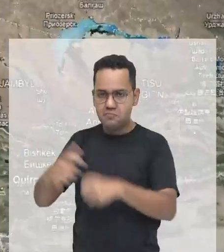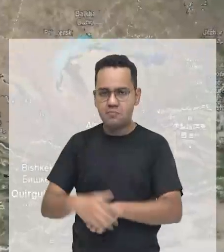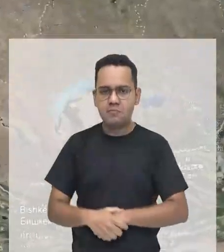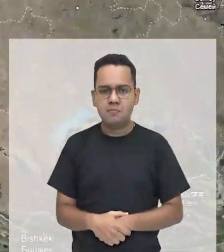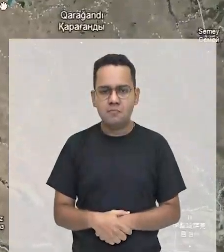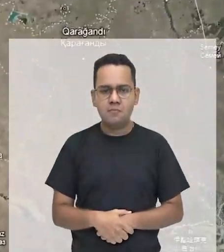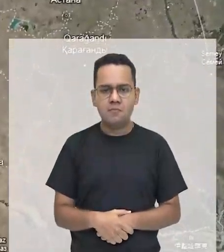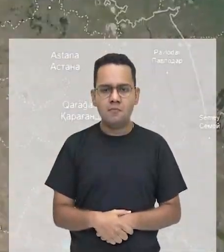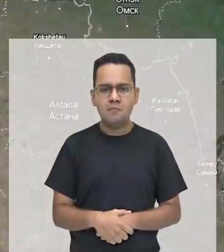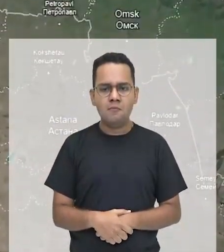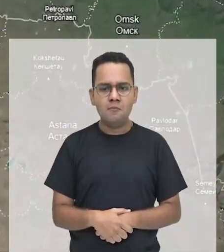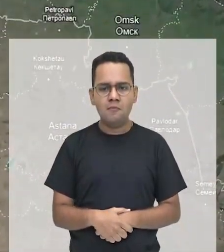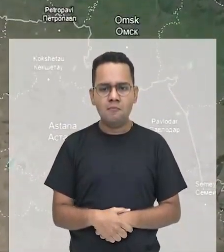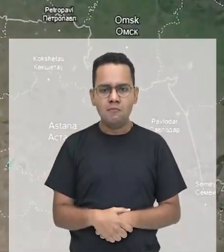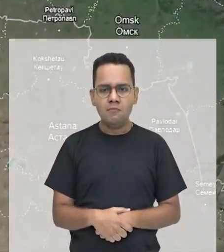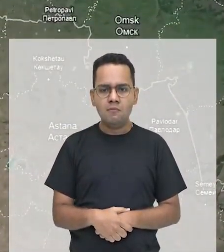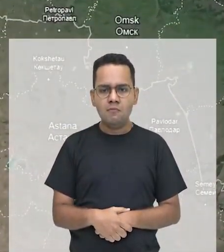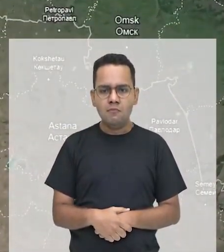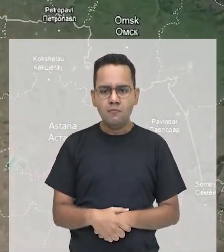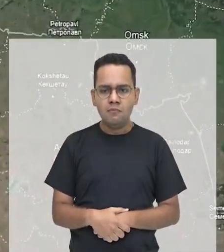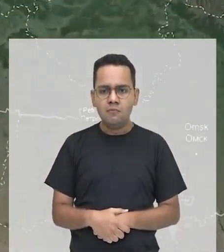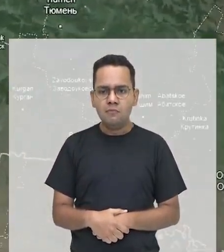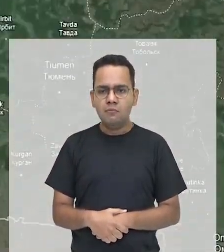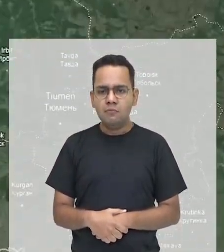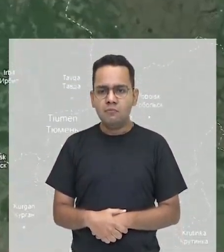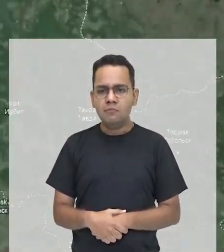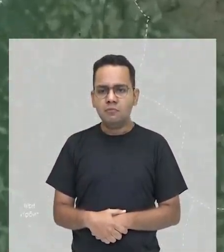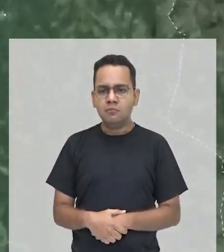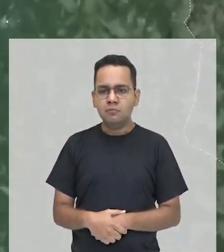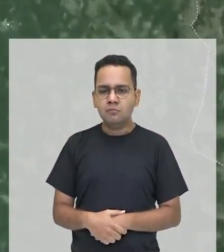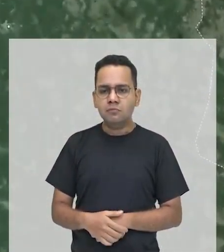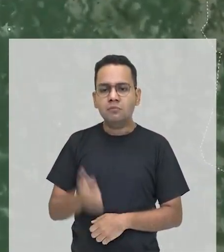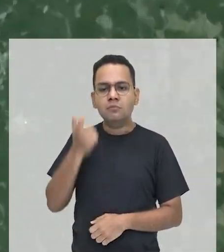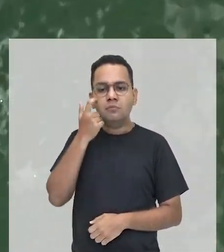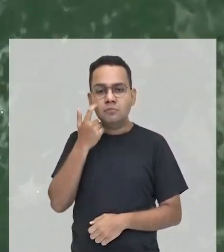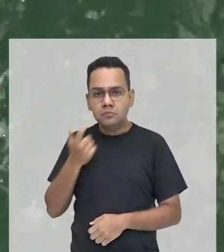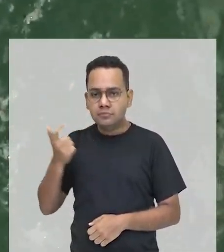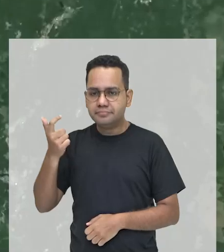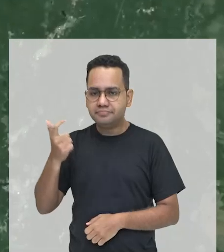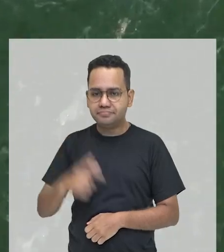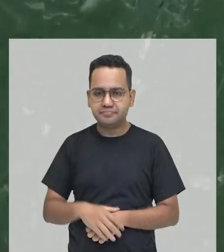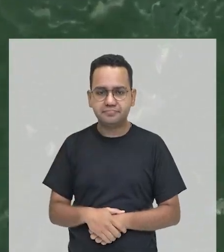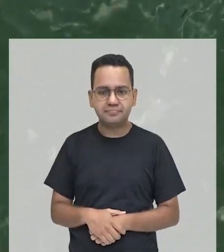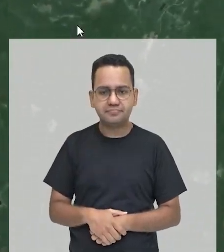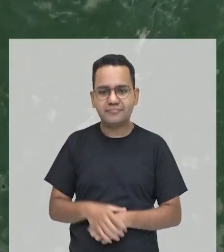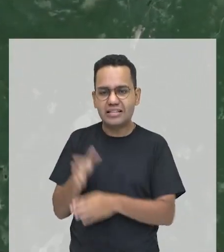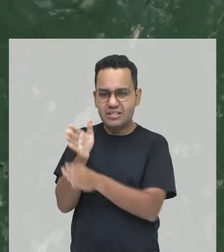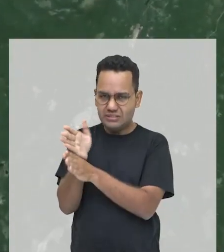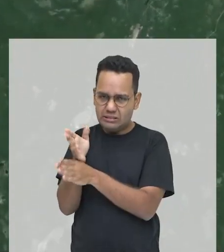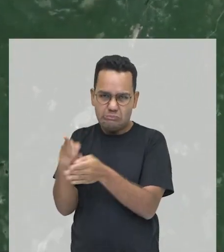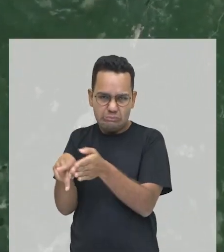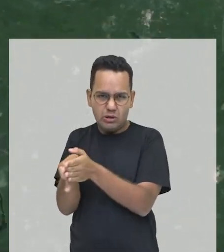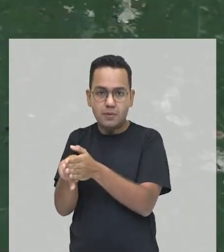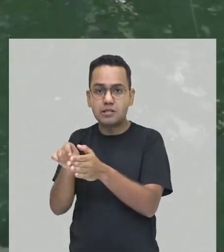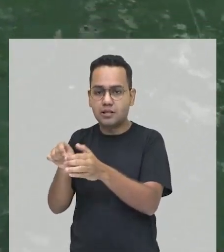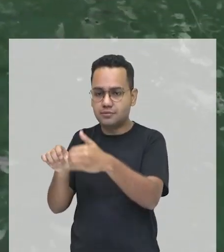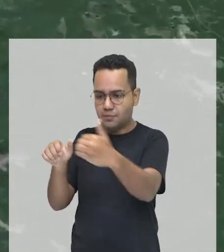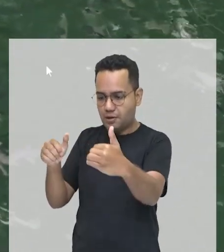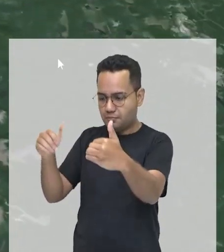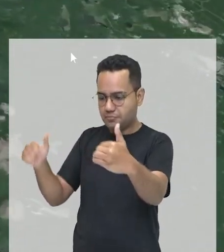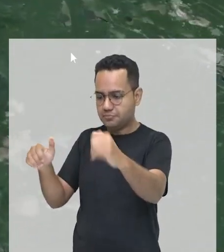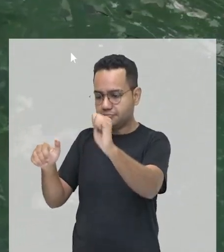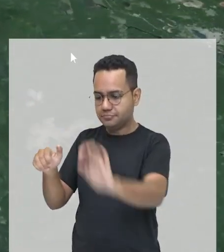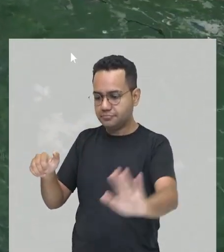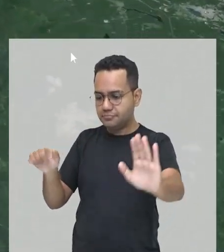ali natural, né, em montes, essa divisão entre a Europa e a Ásia. Aí vamos